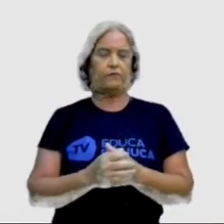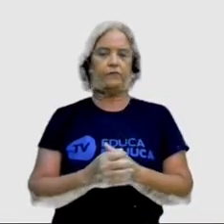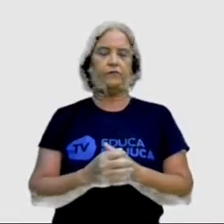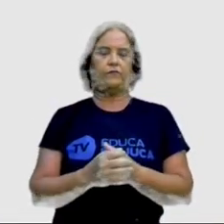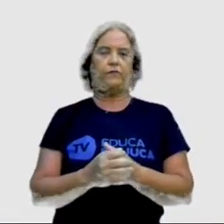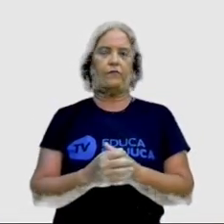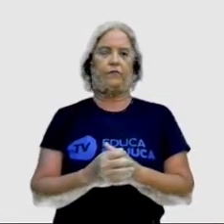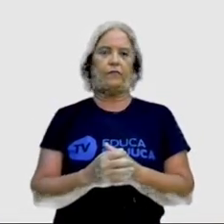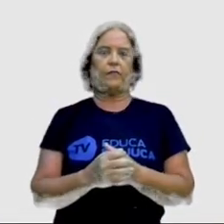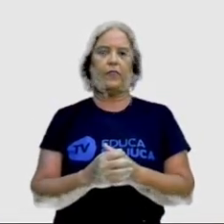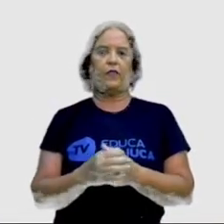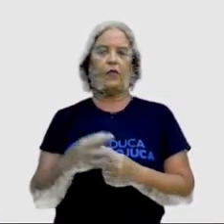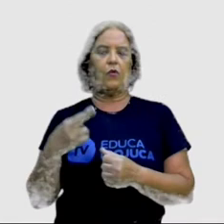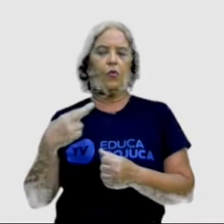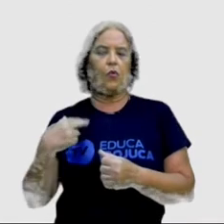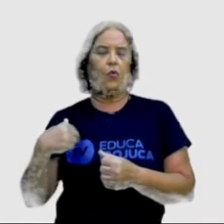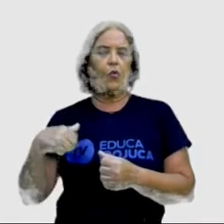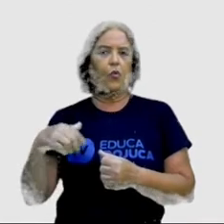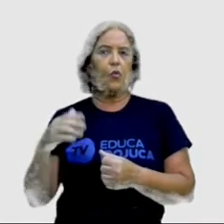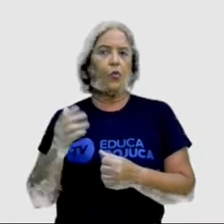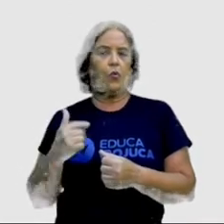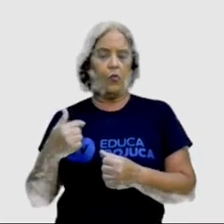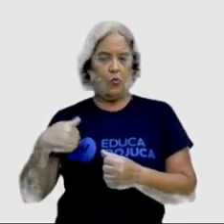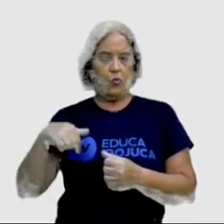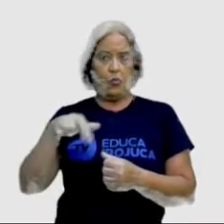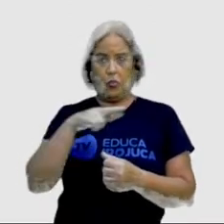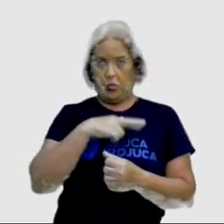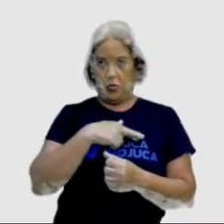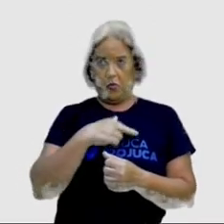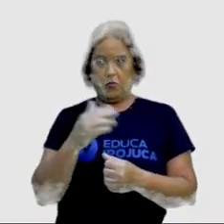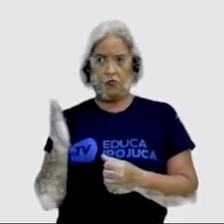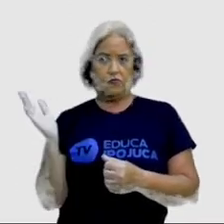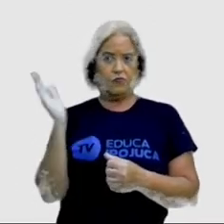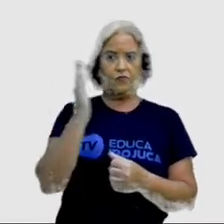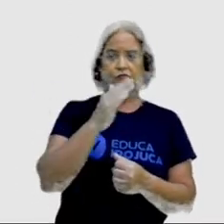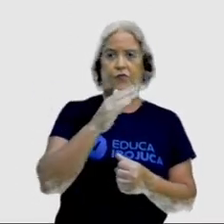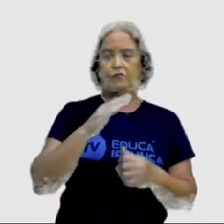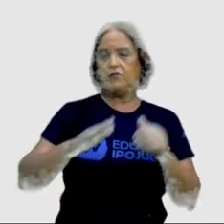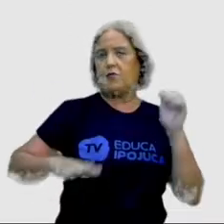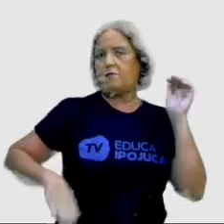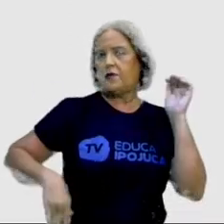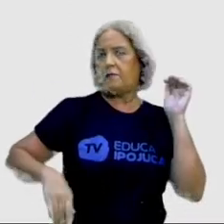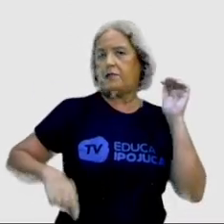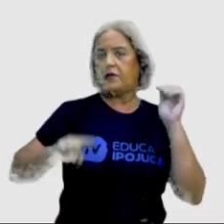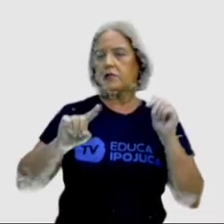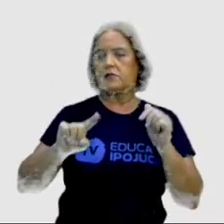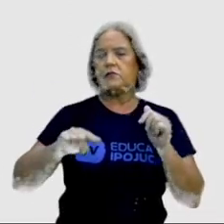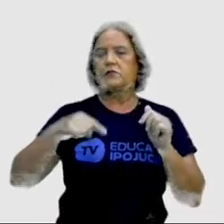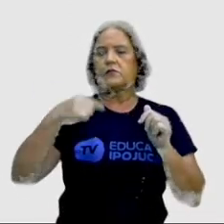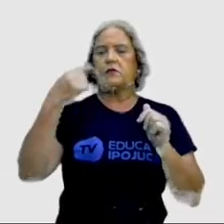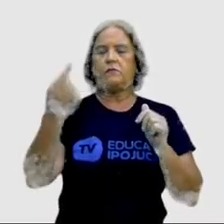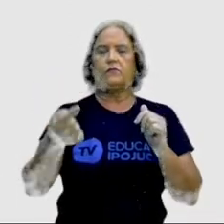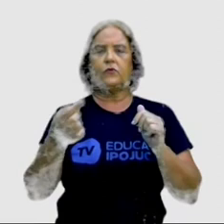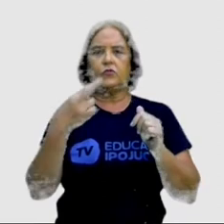vamos para a praia depois do almoço. You love to travel by train.